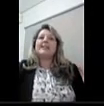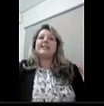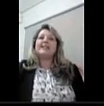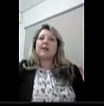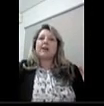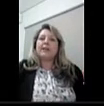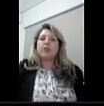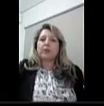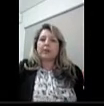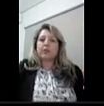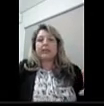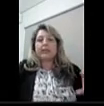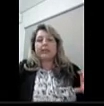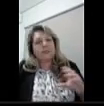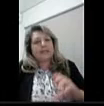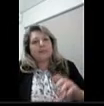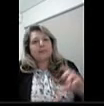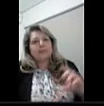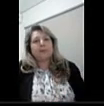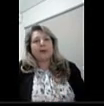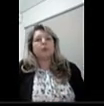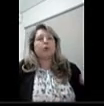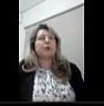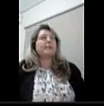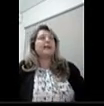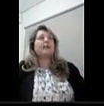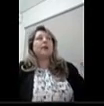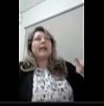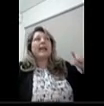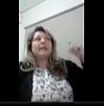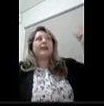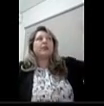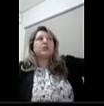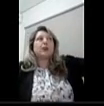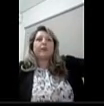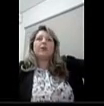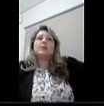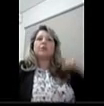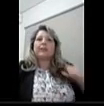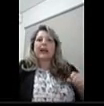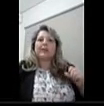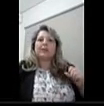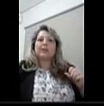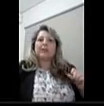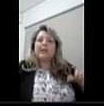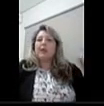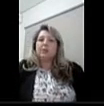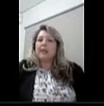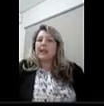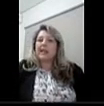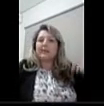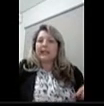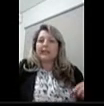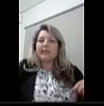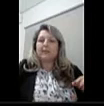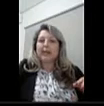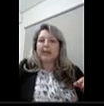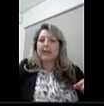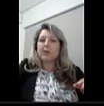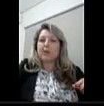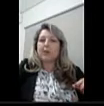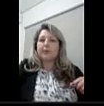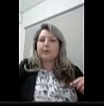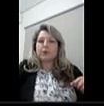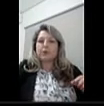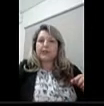às vezes na hora de corrigir, por exemplo, numa autocorreção, ele vai só ver o resultado, e o resultado dele não está